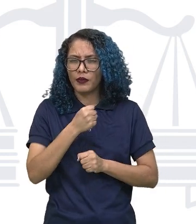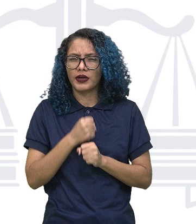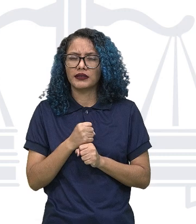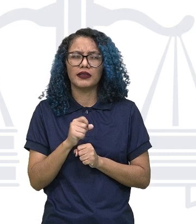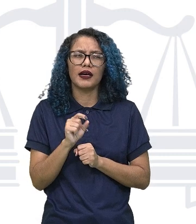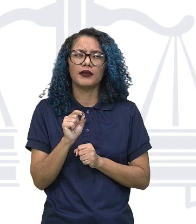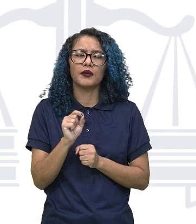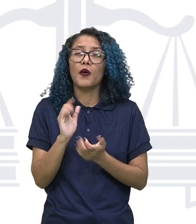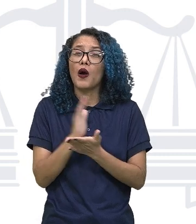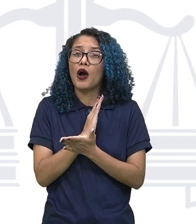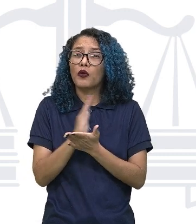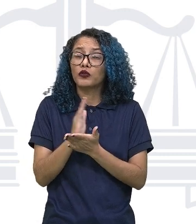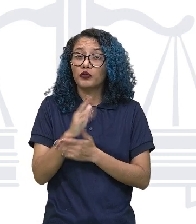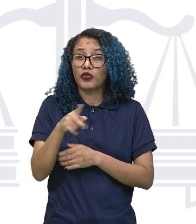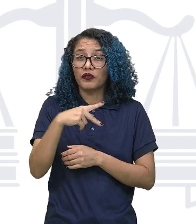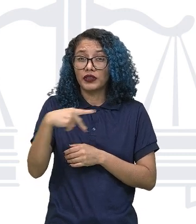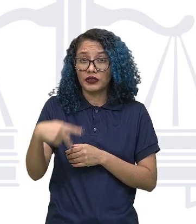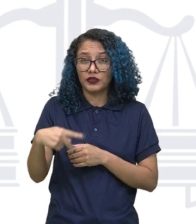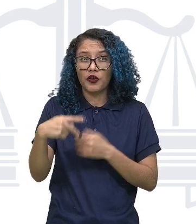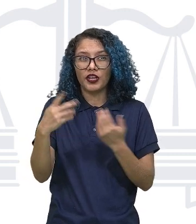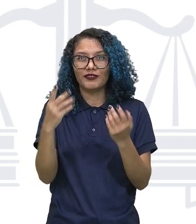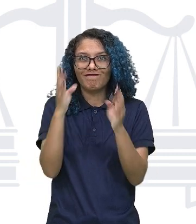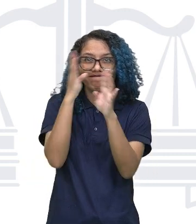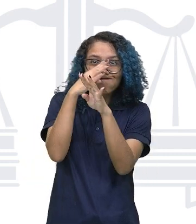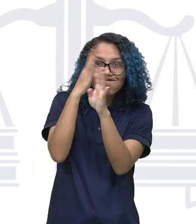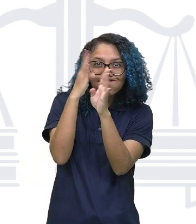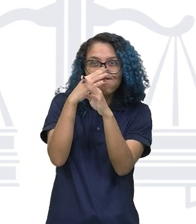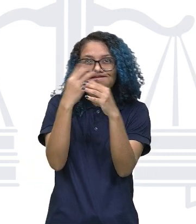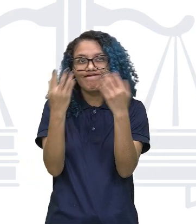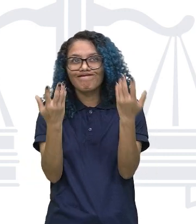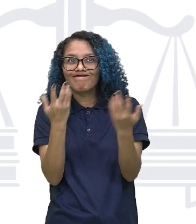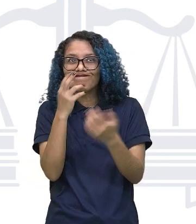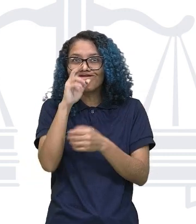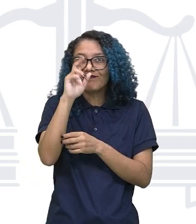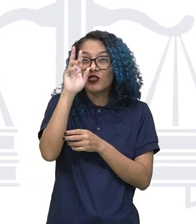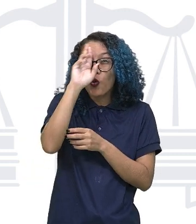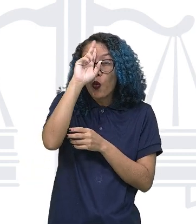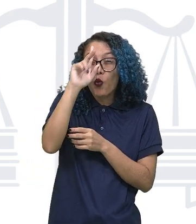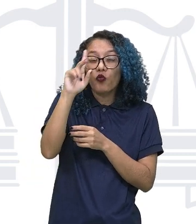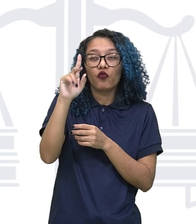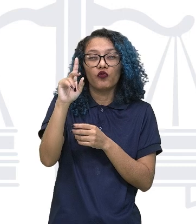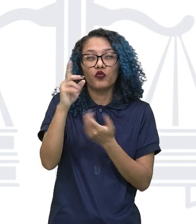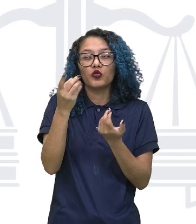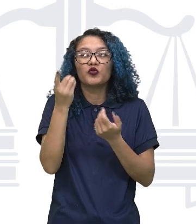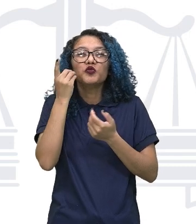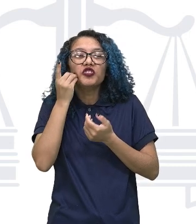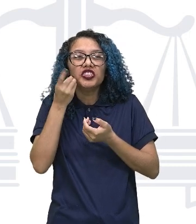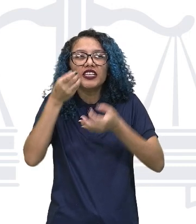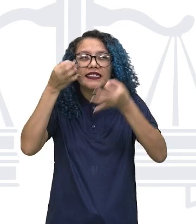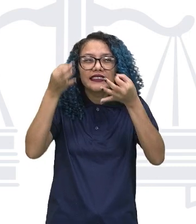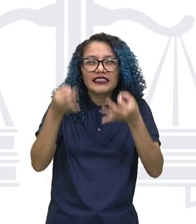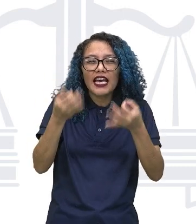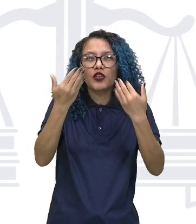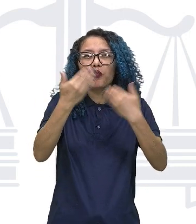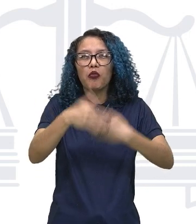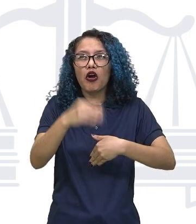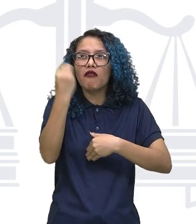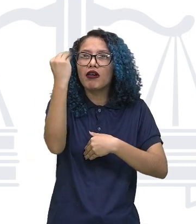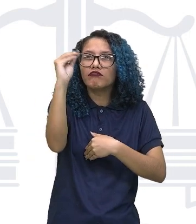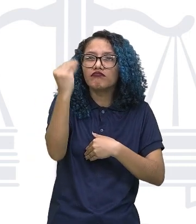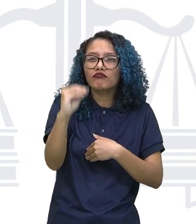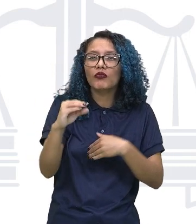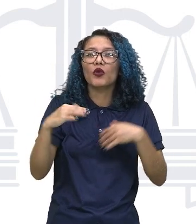que alguns professores eles ficavam perdidos com relação ao dia, que dia eu devo lançar? E alguns lançaram